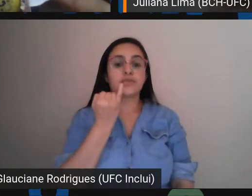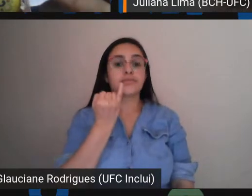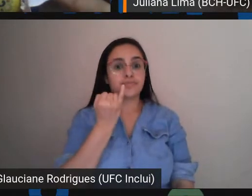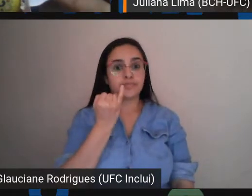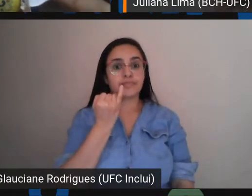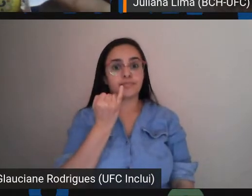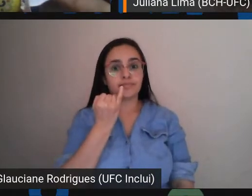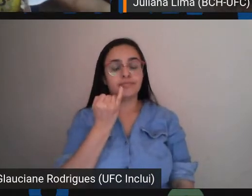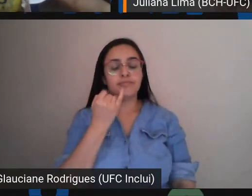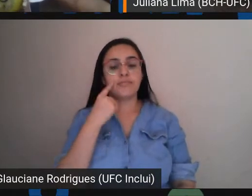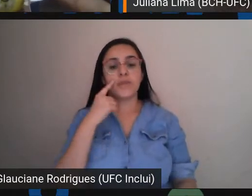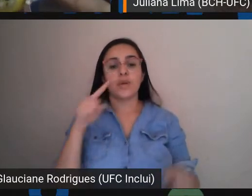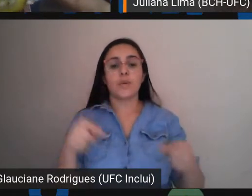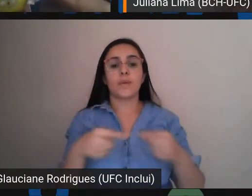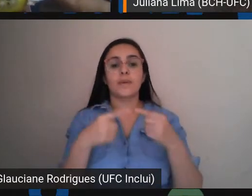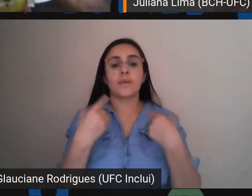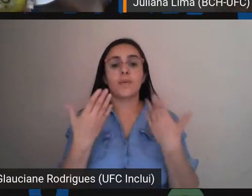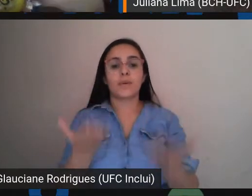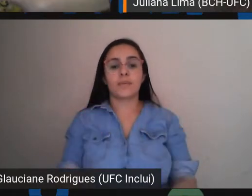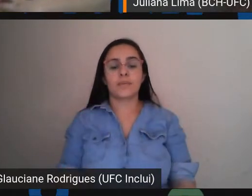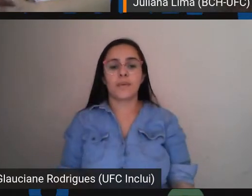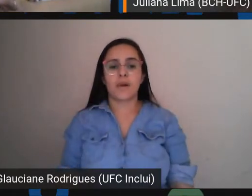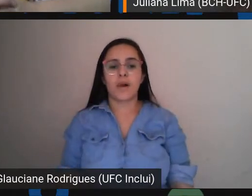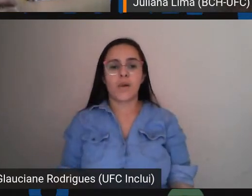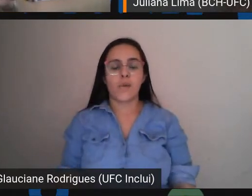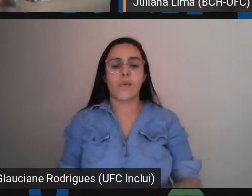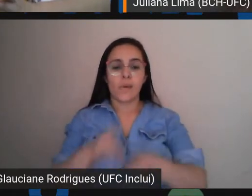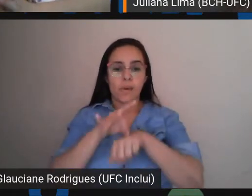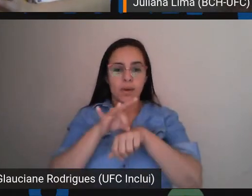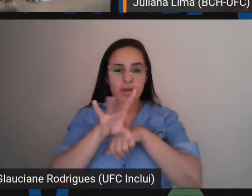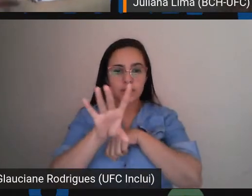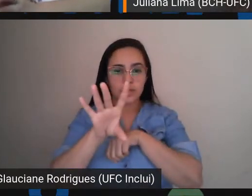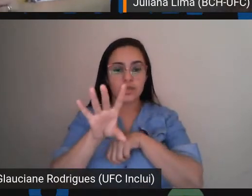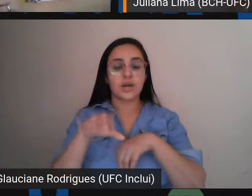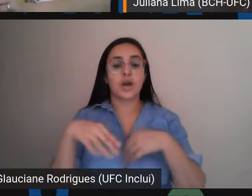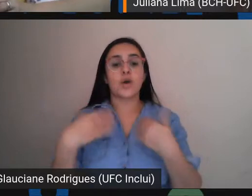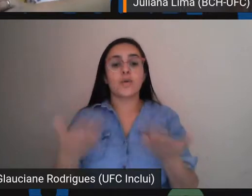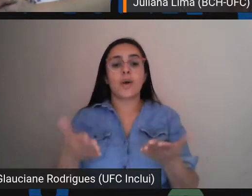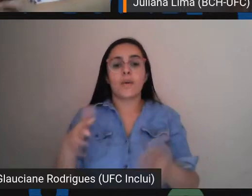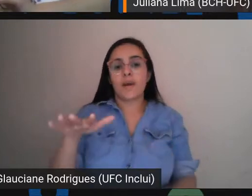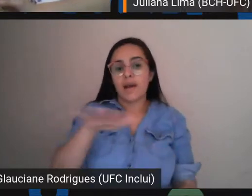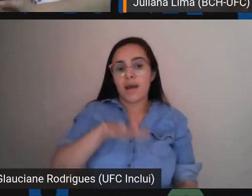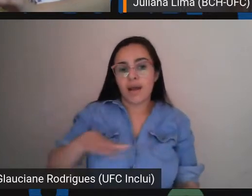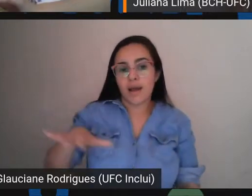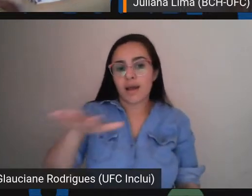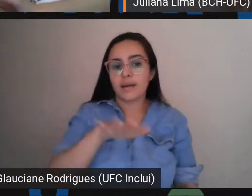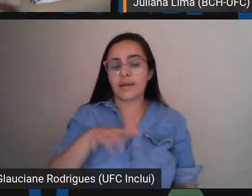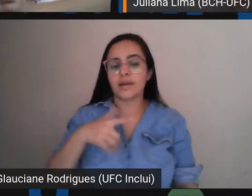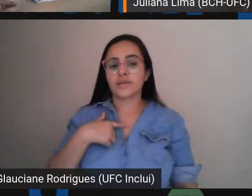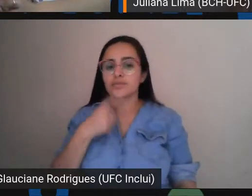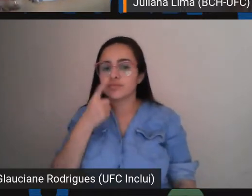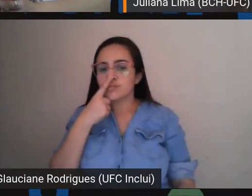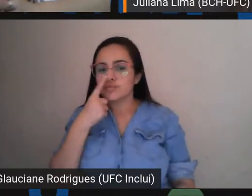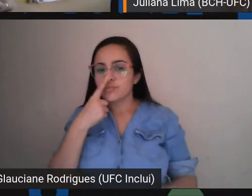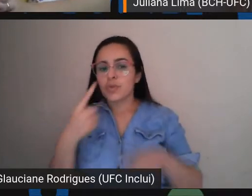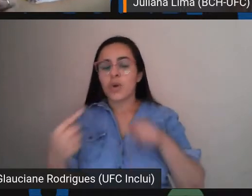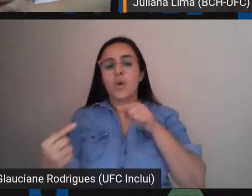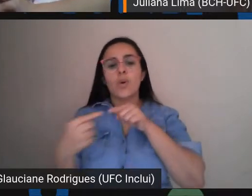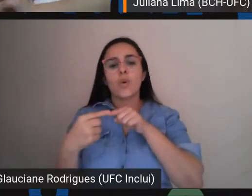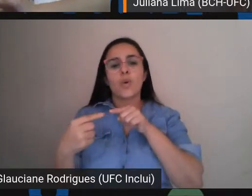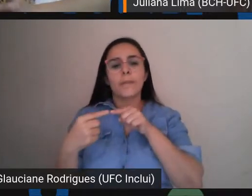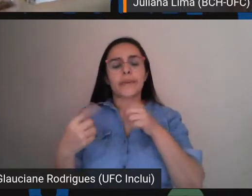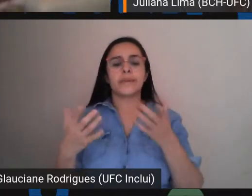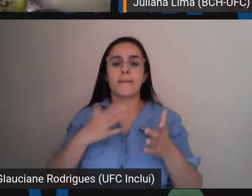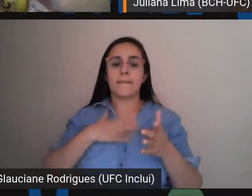artigos são adequados? Então, a dica é ser uma área que você tem familiaridade, é uma área que o seu grupo de pesquisa